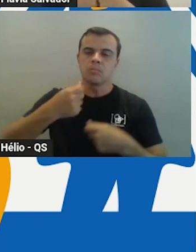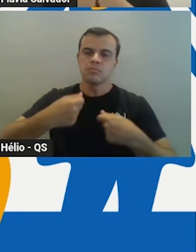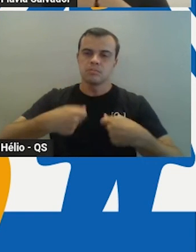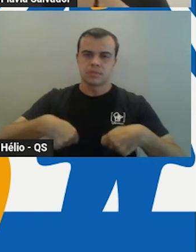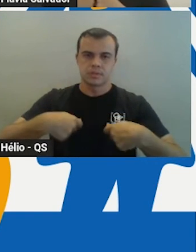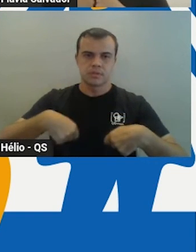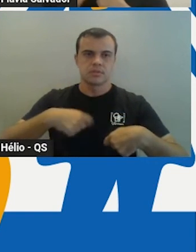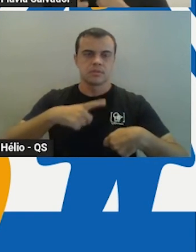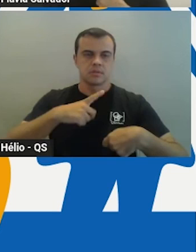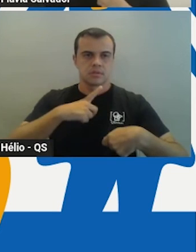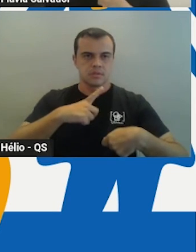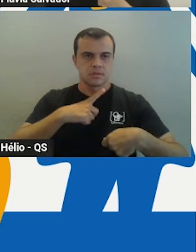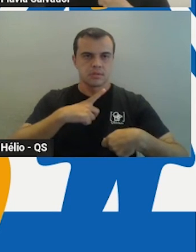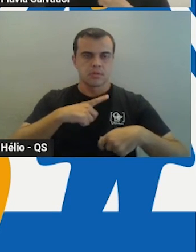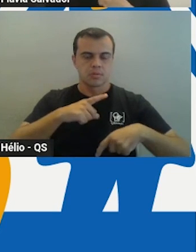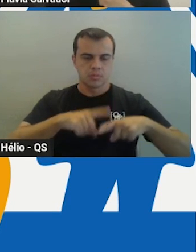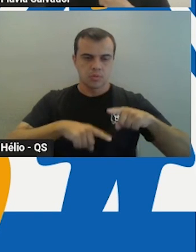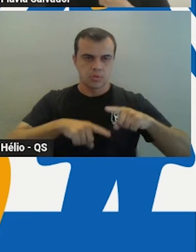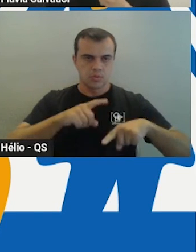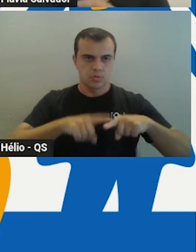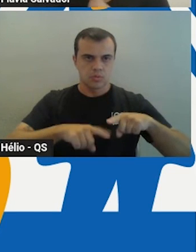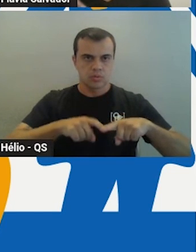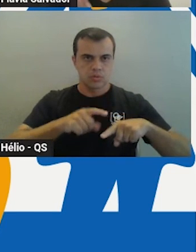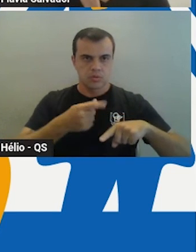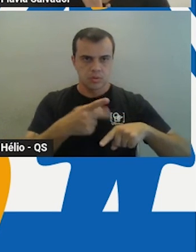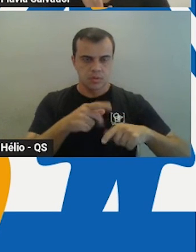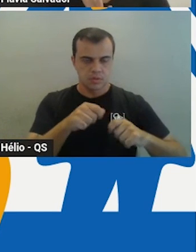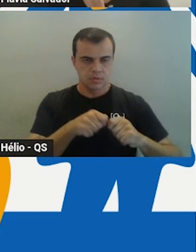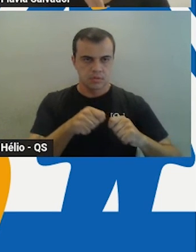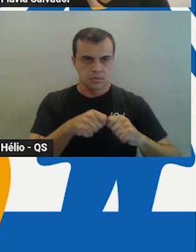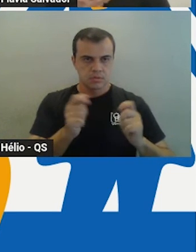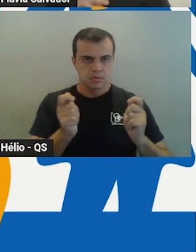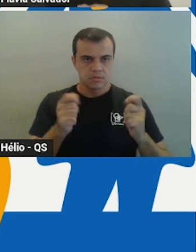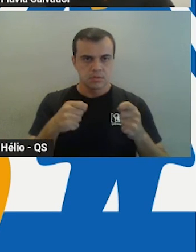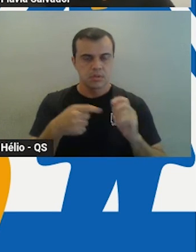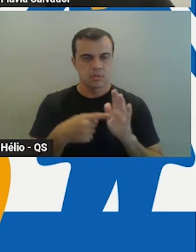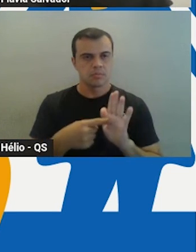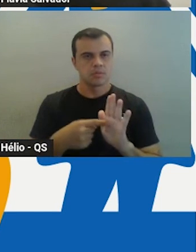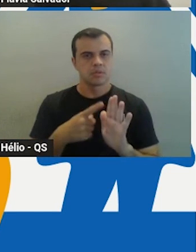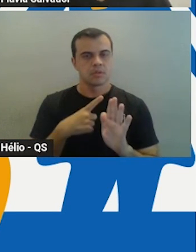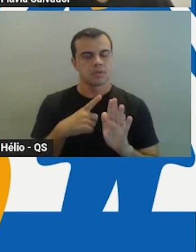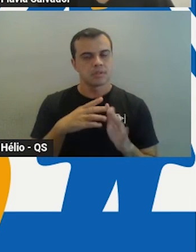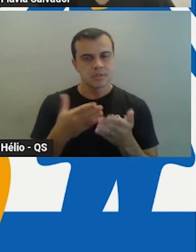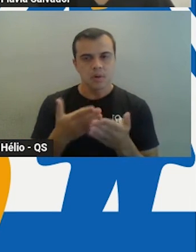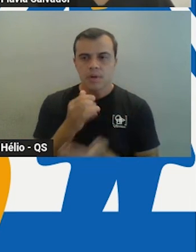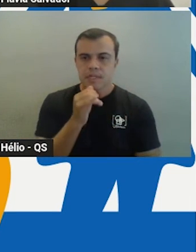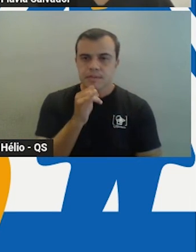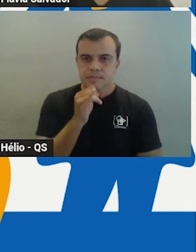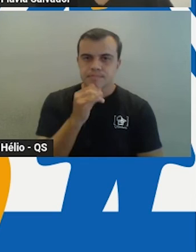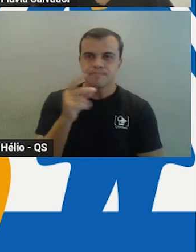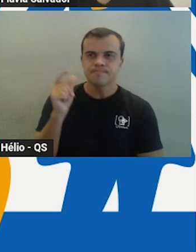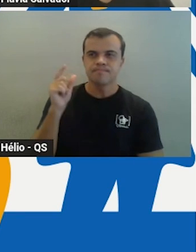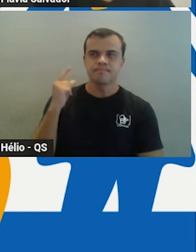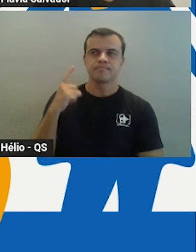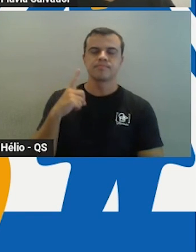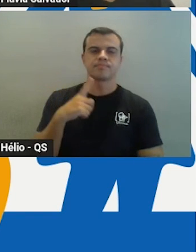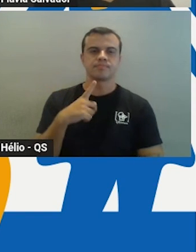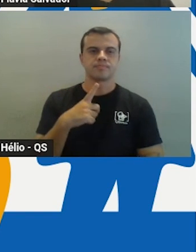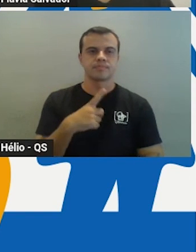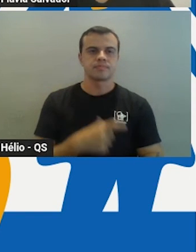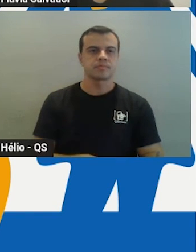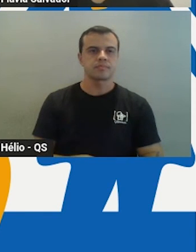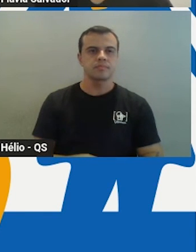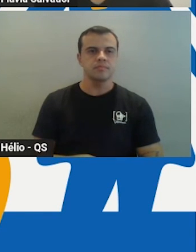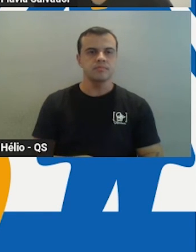necessidade do produto que essa pessoa com deficiência tem. Então, por exemplo, há um tempo atrás, eu